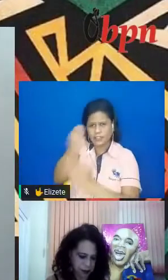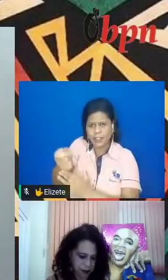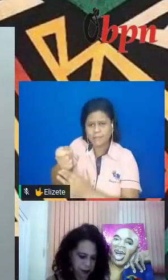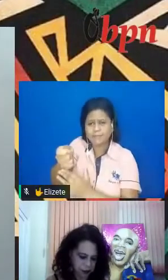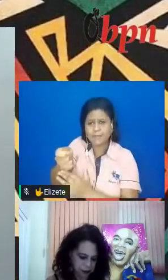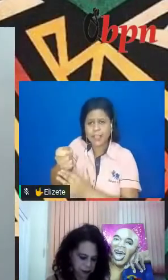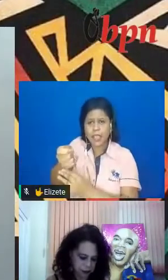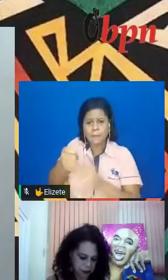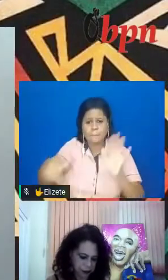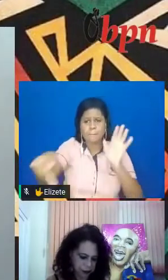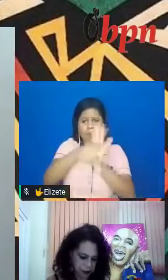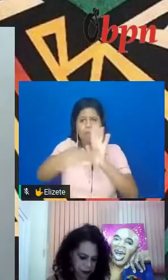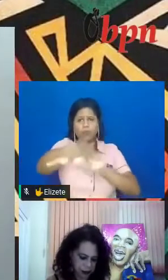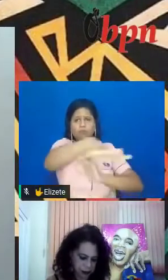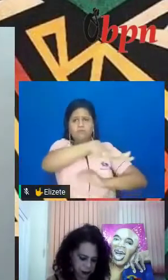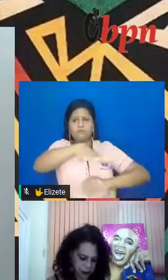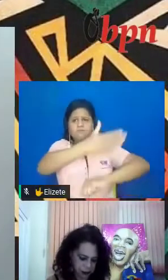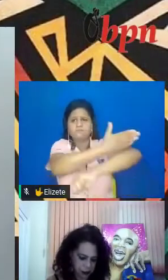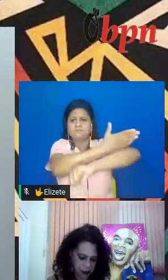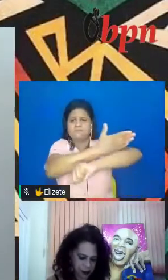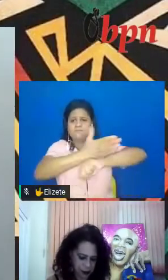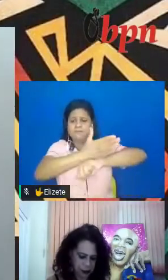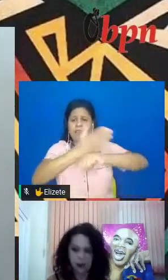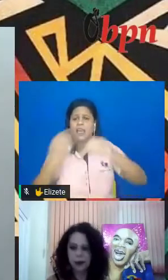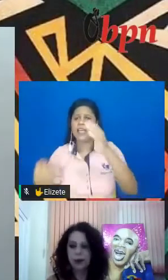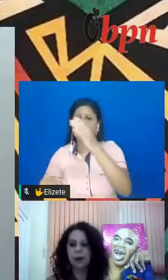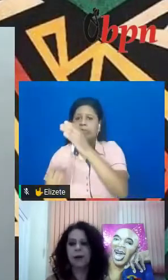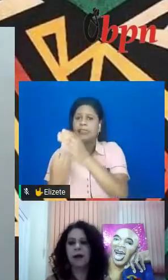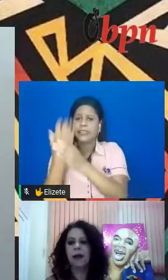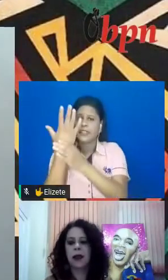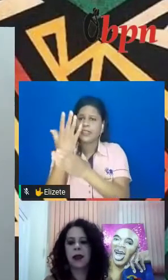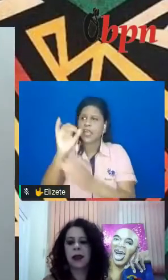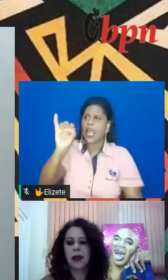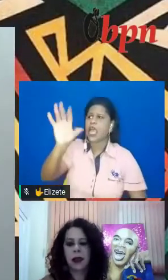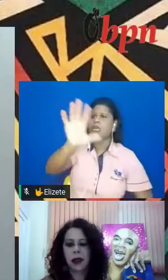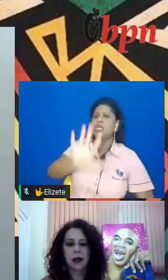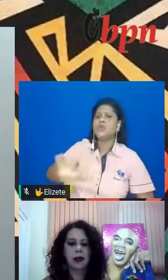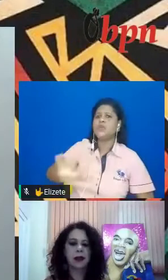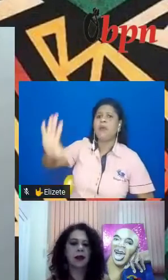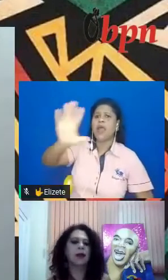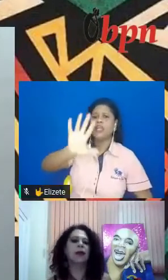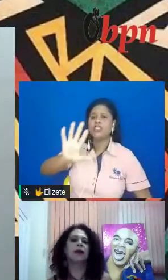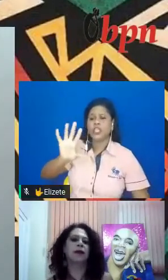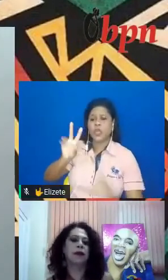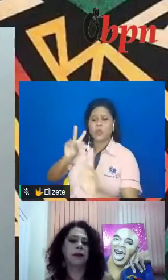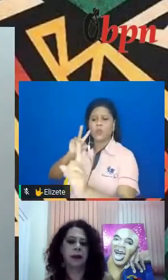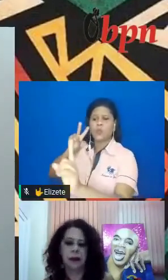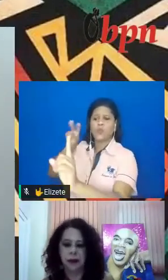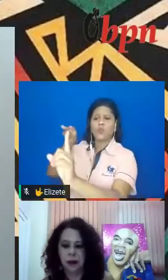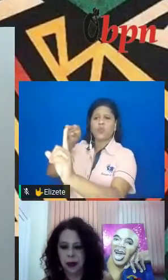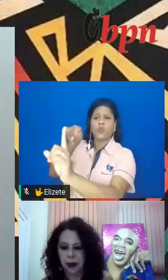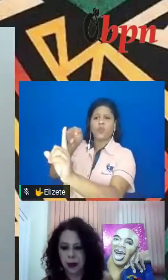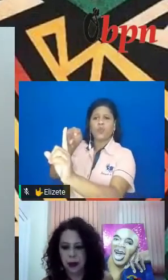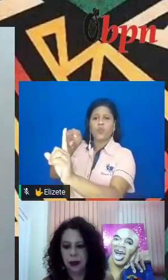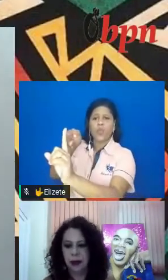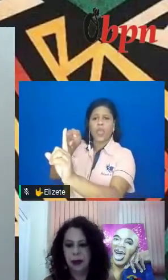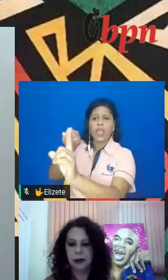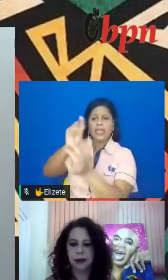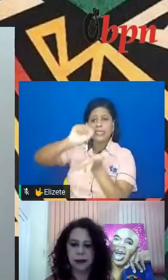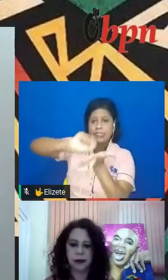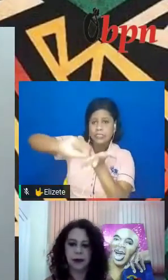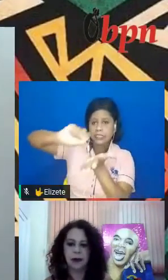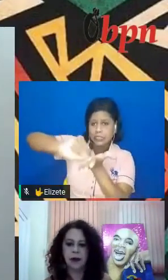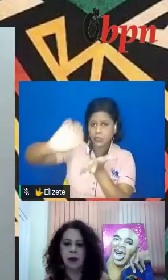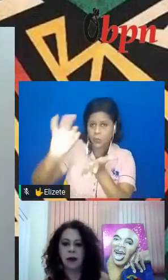branca, criando imagens de uma autorrepresentação de um corpo que não é apenas descrito, mas antes